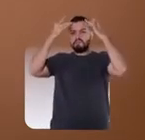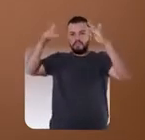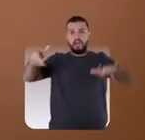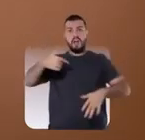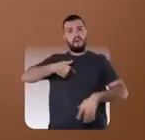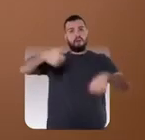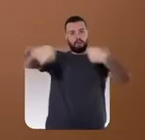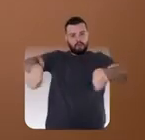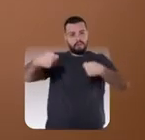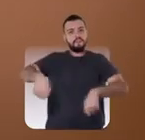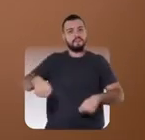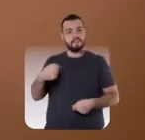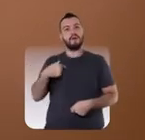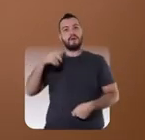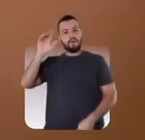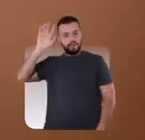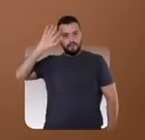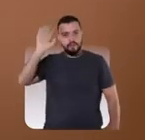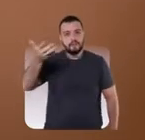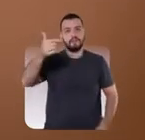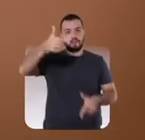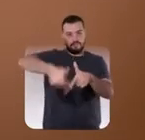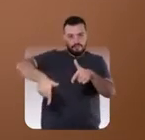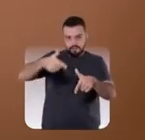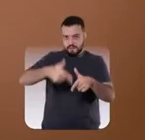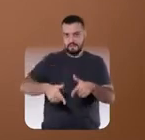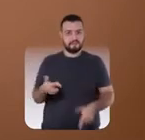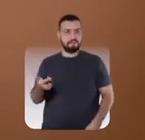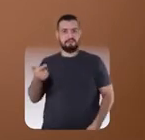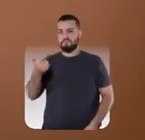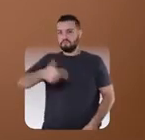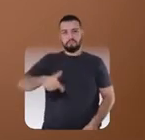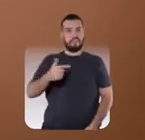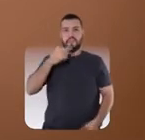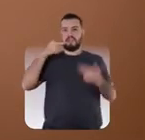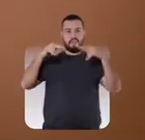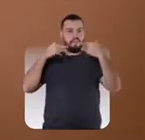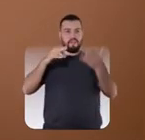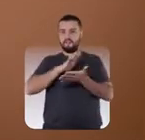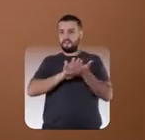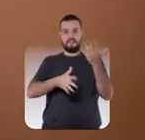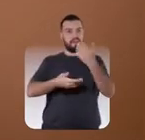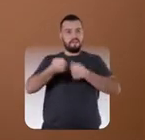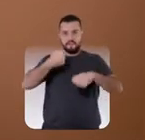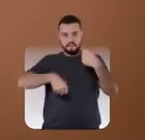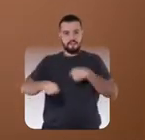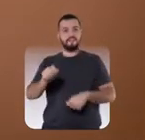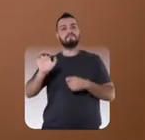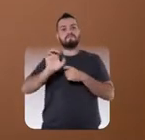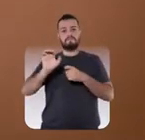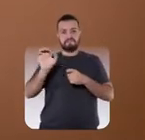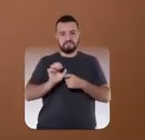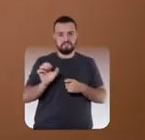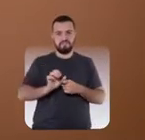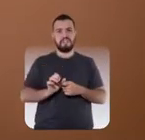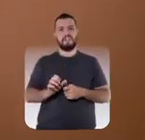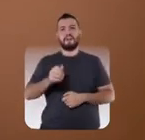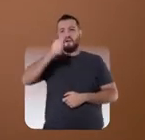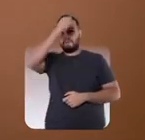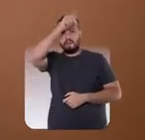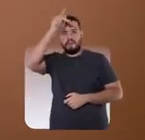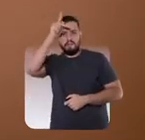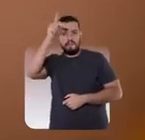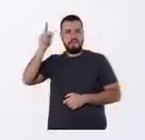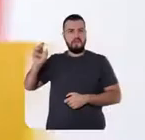precisei, melhorou demais. Não tenho o que falar dessa administração de agora. Doutor Eric é o prefeito